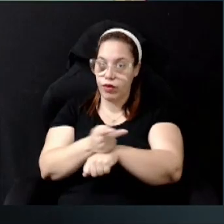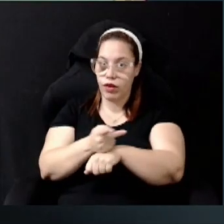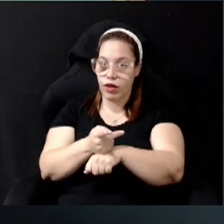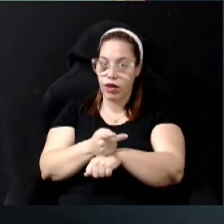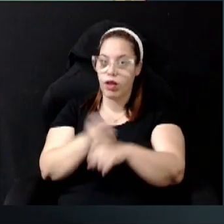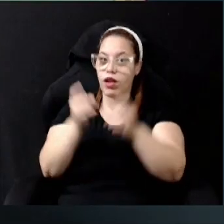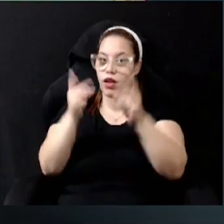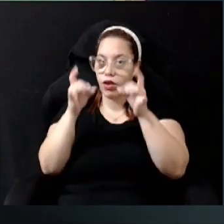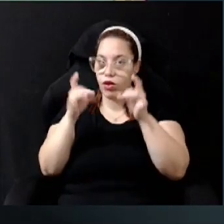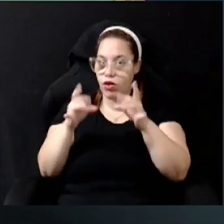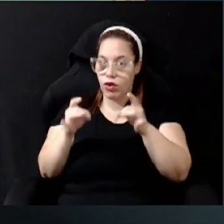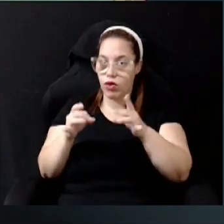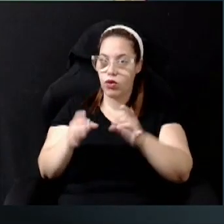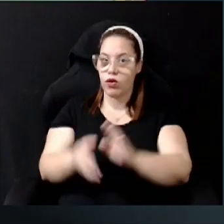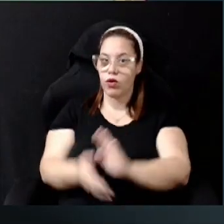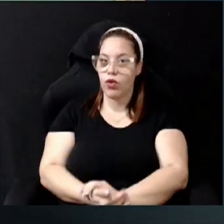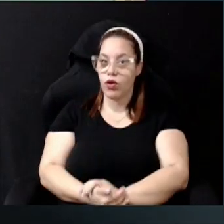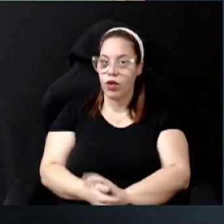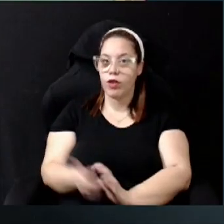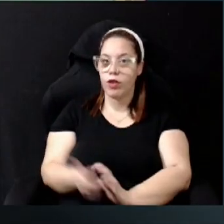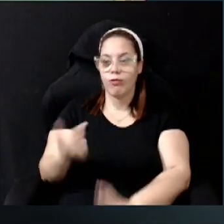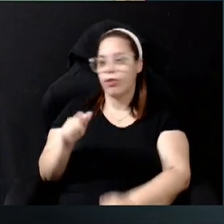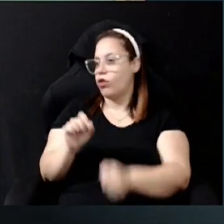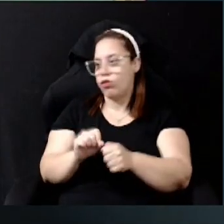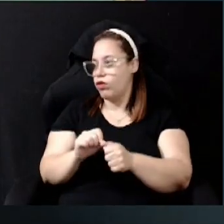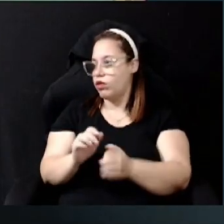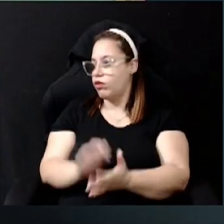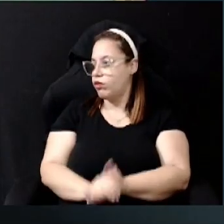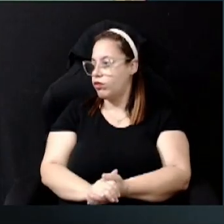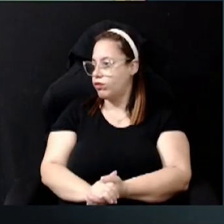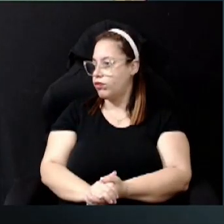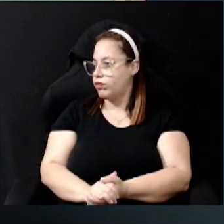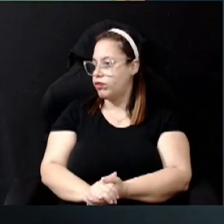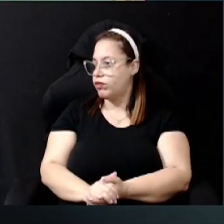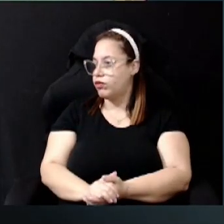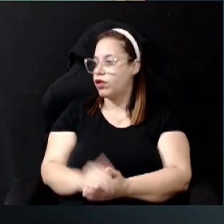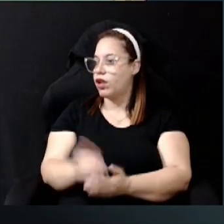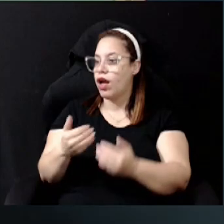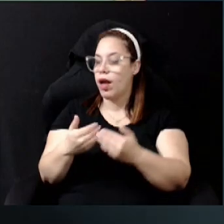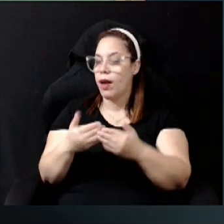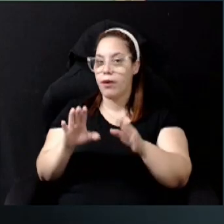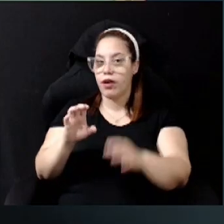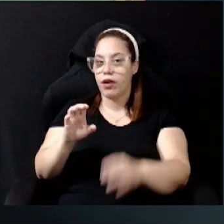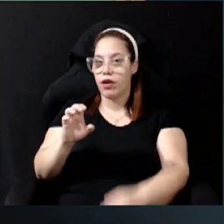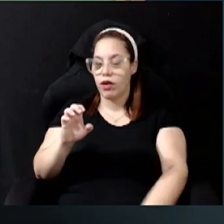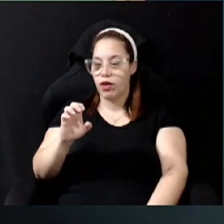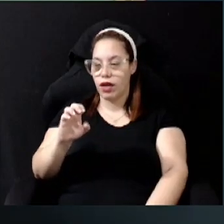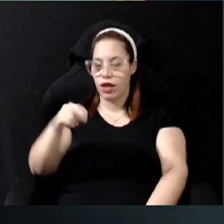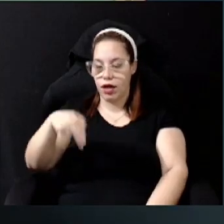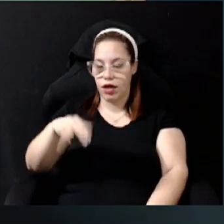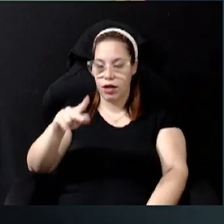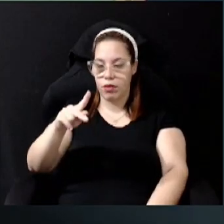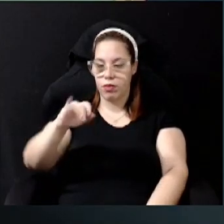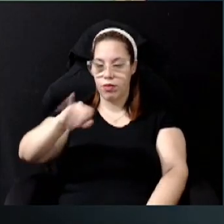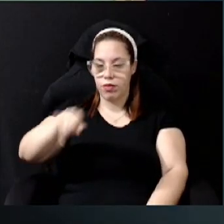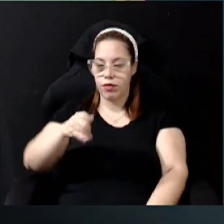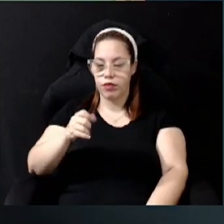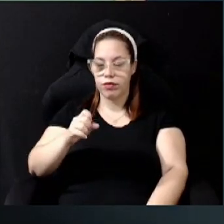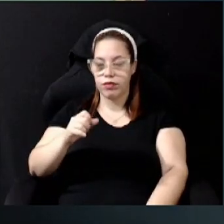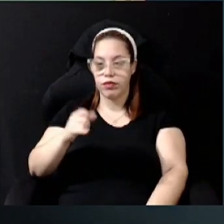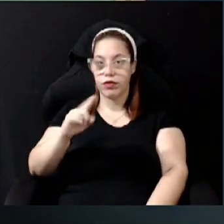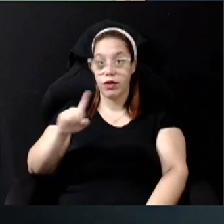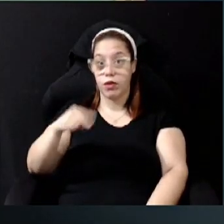de algumas coisas que eu não fazia, né? E abrir o CNPJ? Ainda não, mas é o próximo passo.